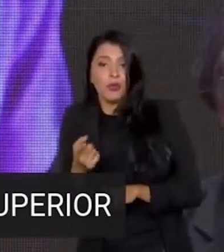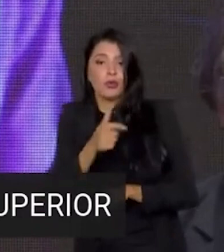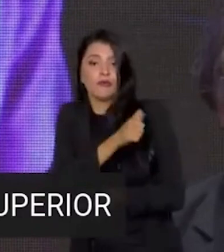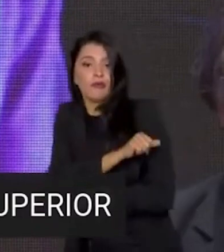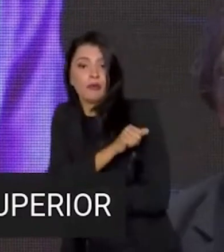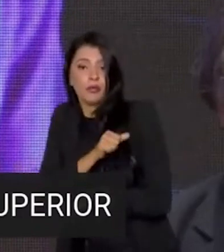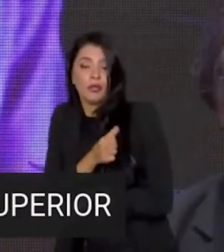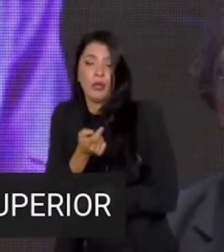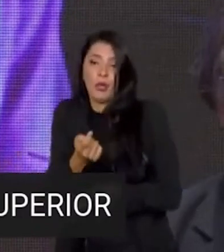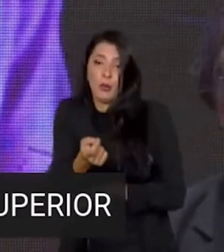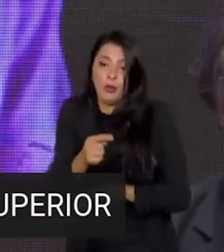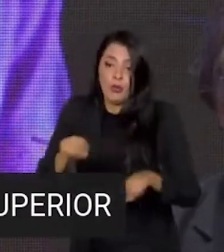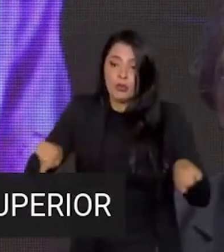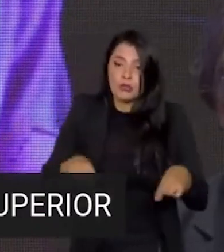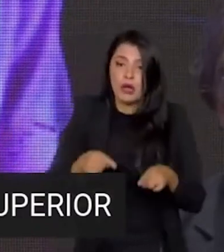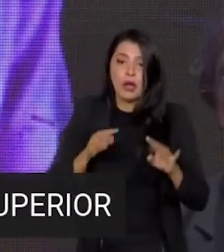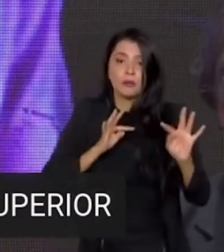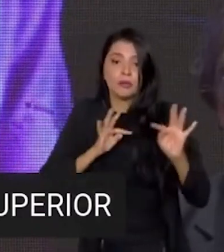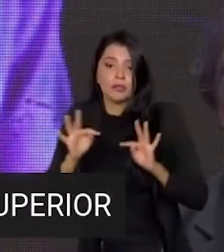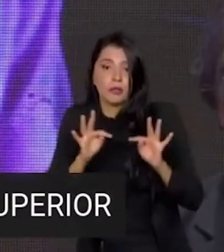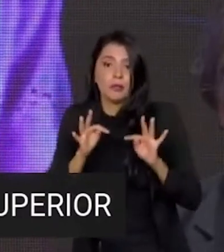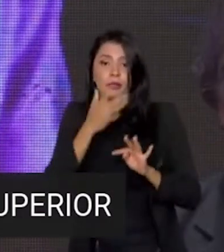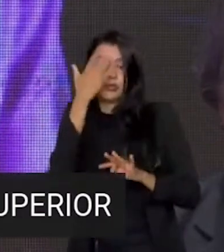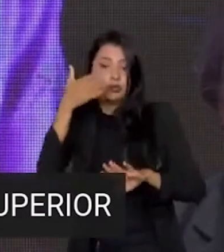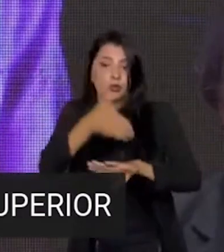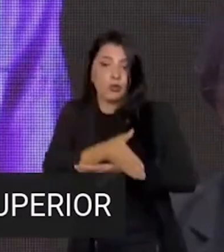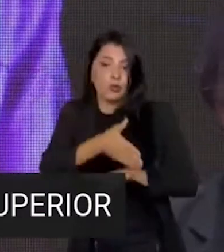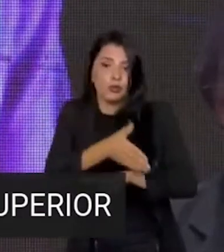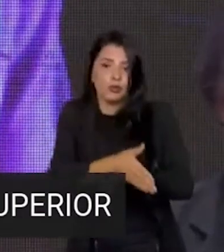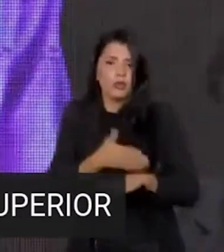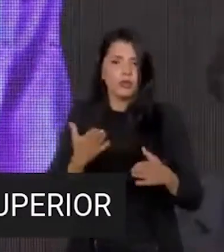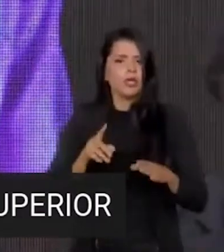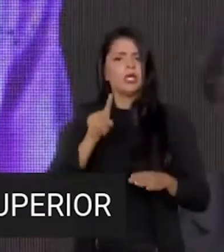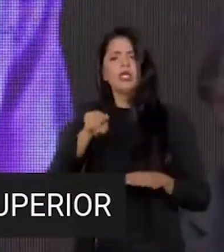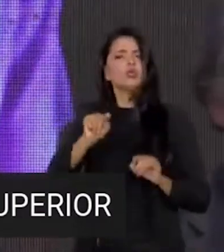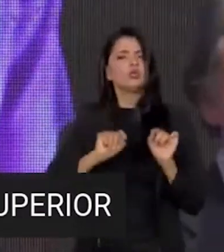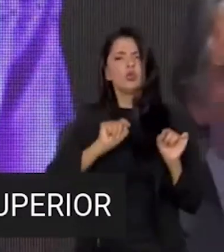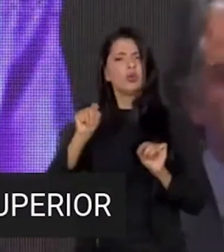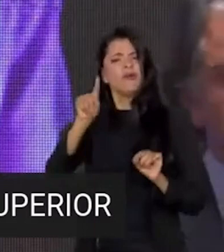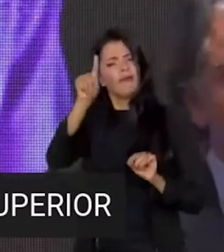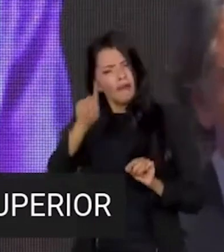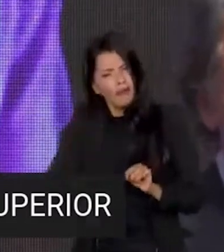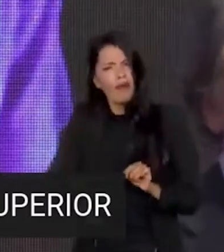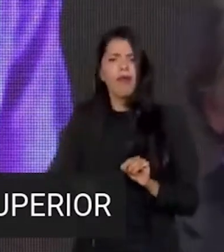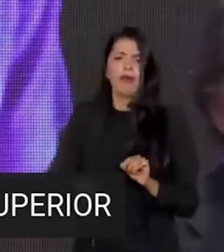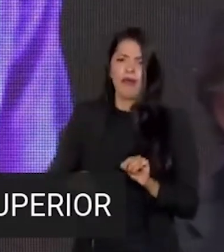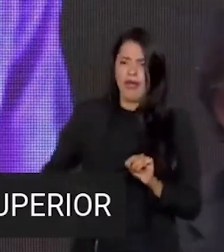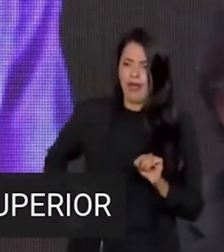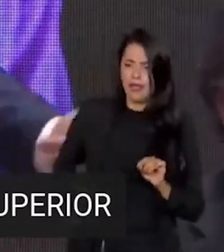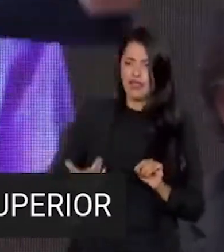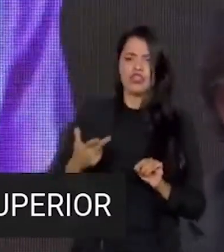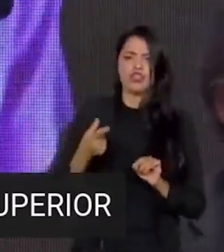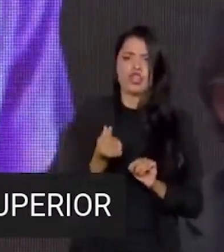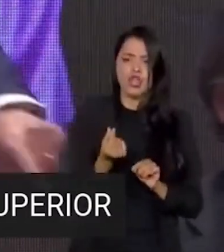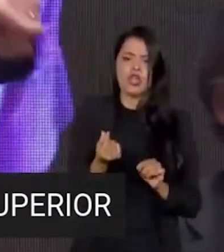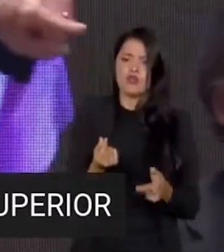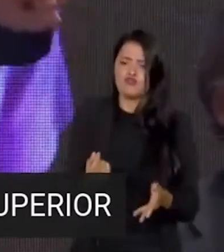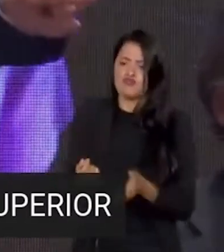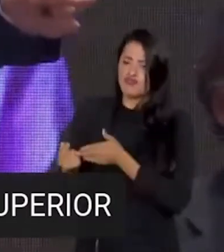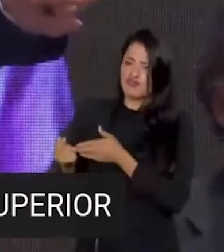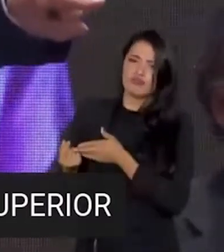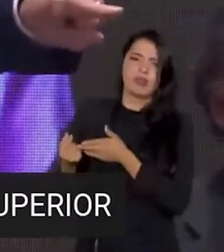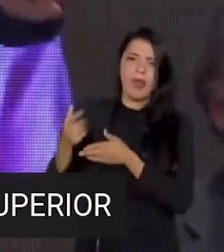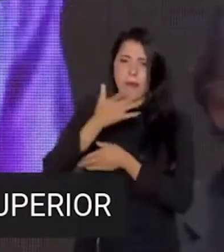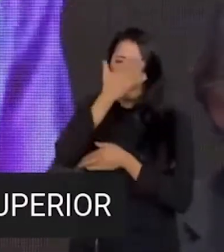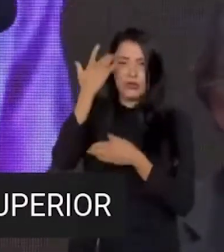é menos sala para tratar das pessoas. Isso tudo significa cortar gasto. Que as pessoas que não precisam do